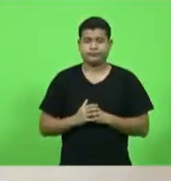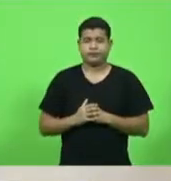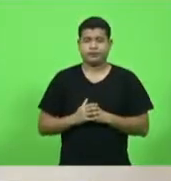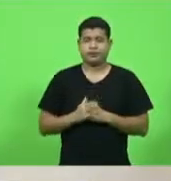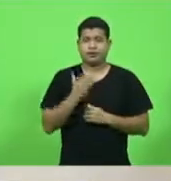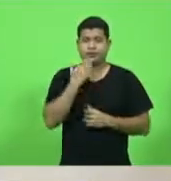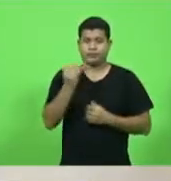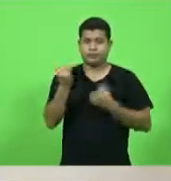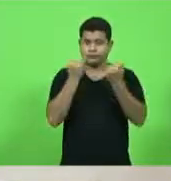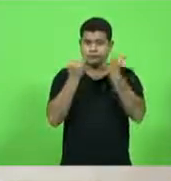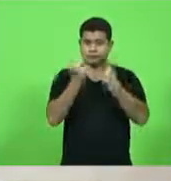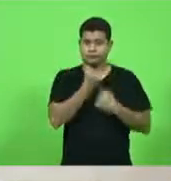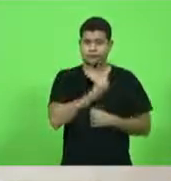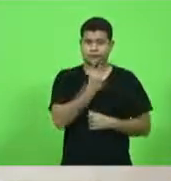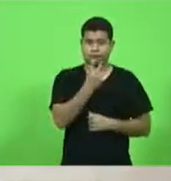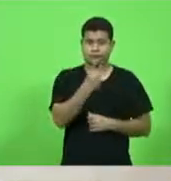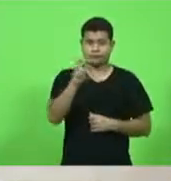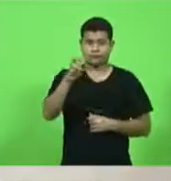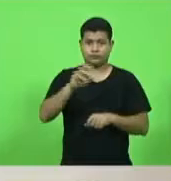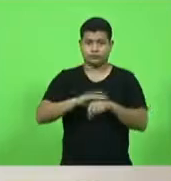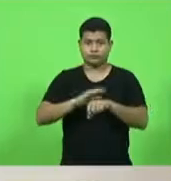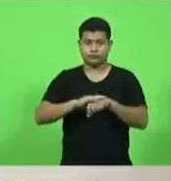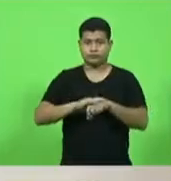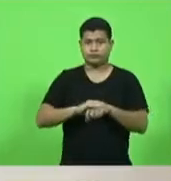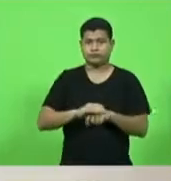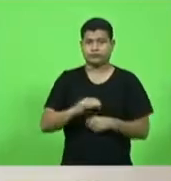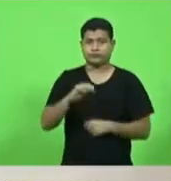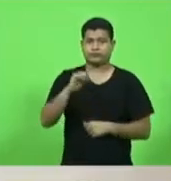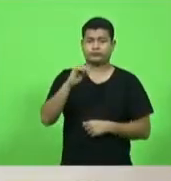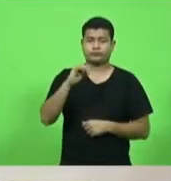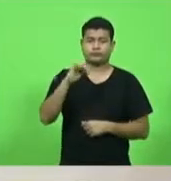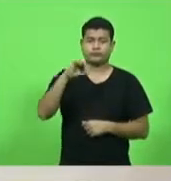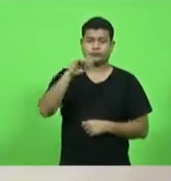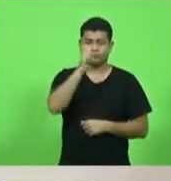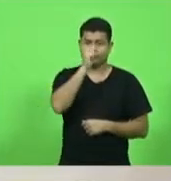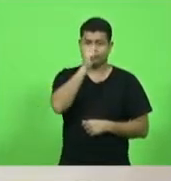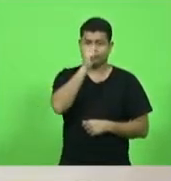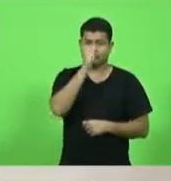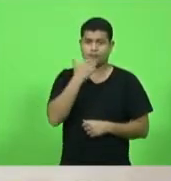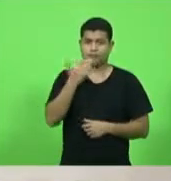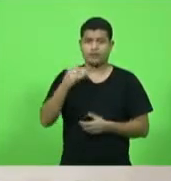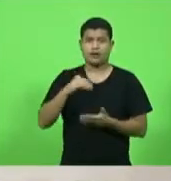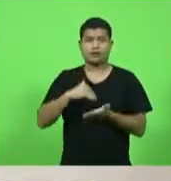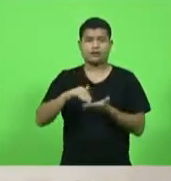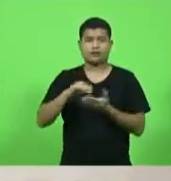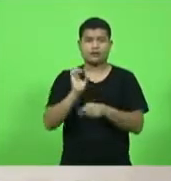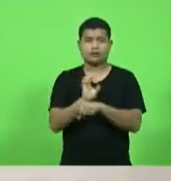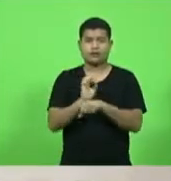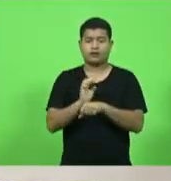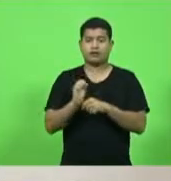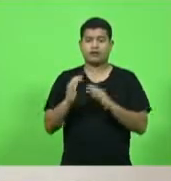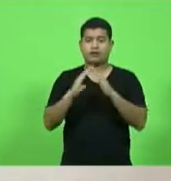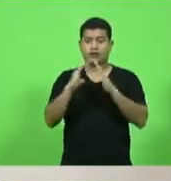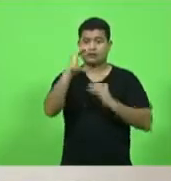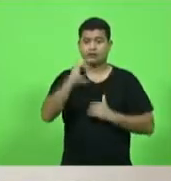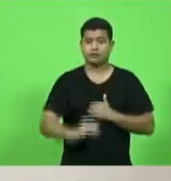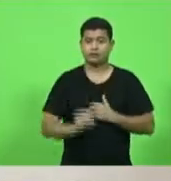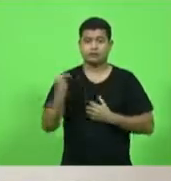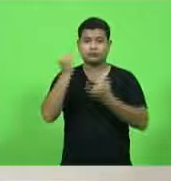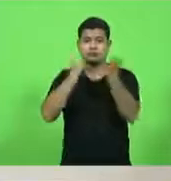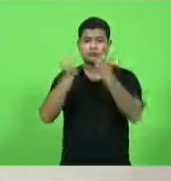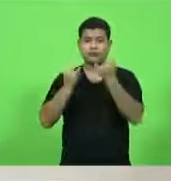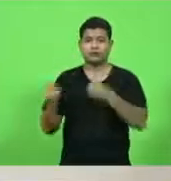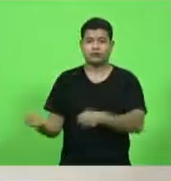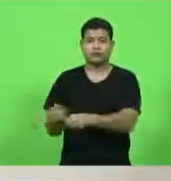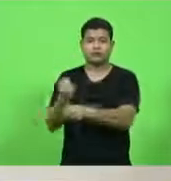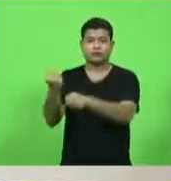Pedido de informação número 25, deputado João Amin, solicitando ao secretário do Estado da Casa Civil informações acerca da